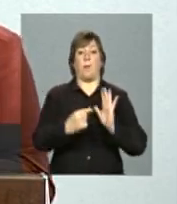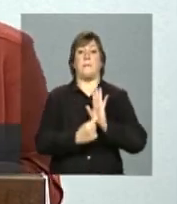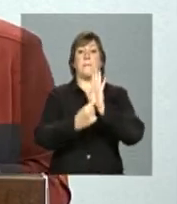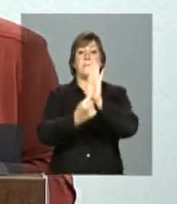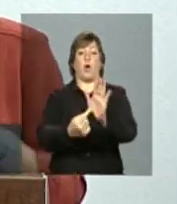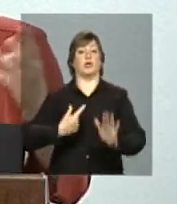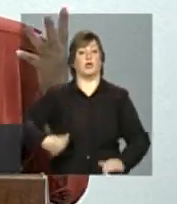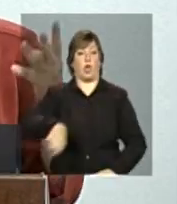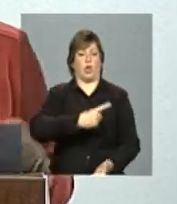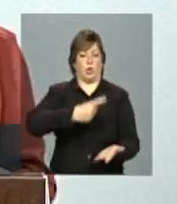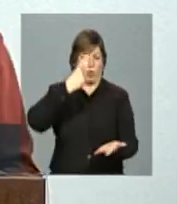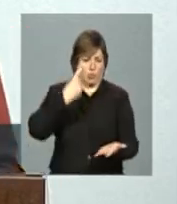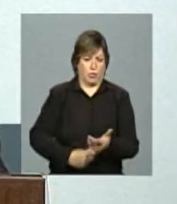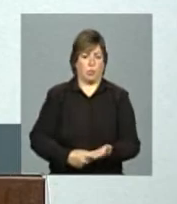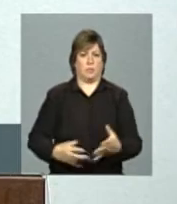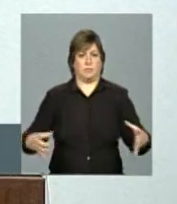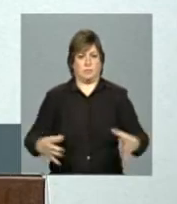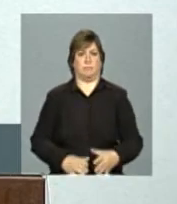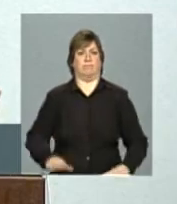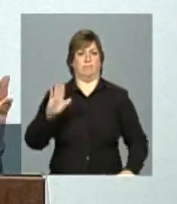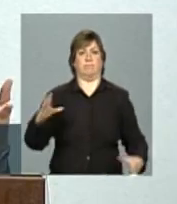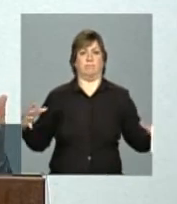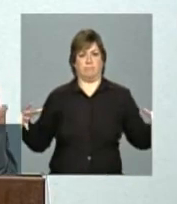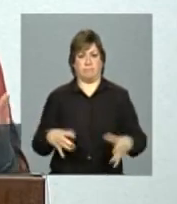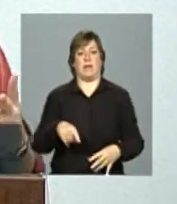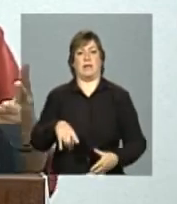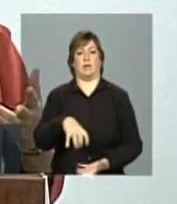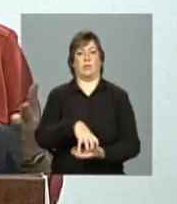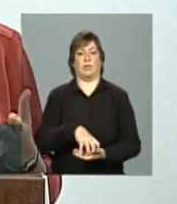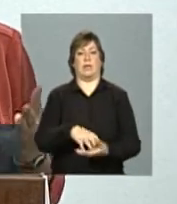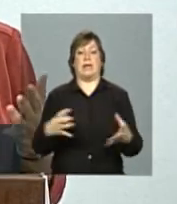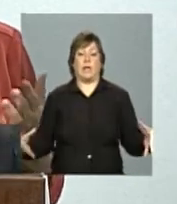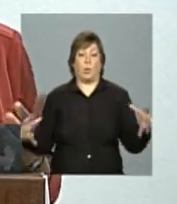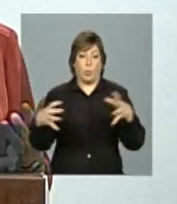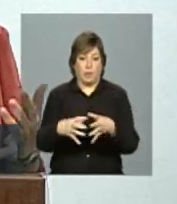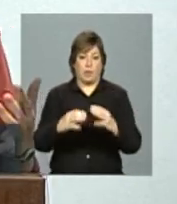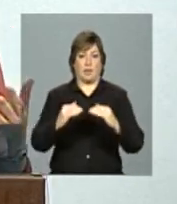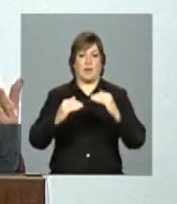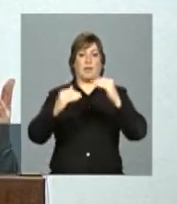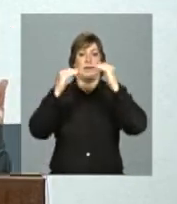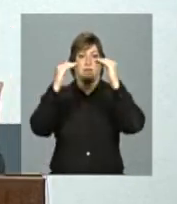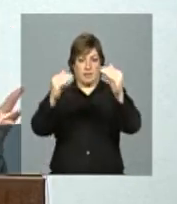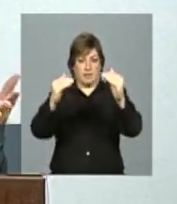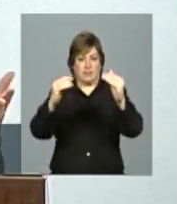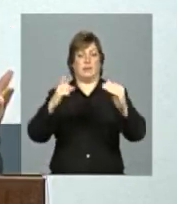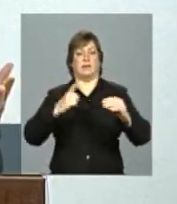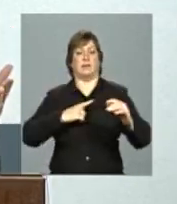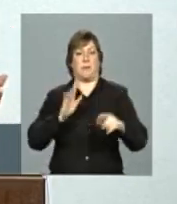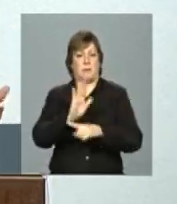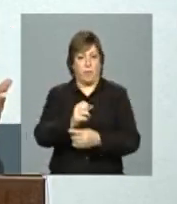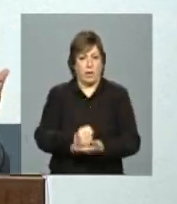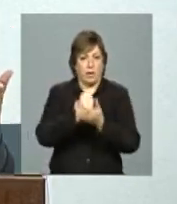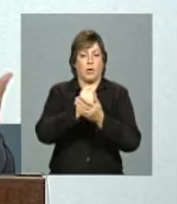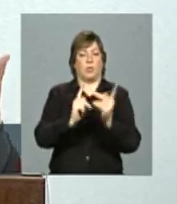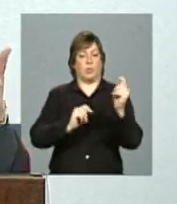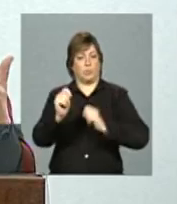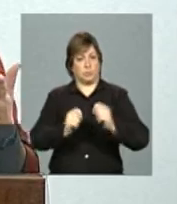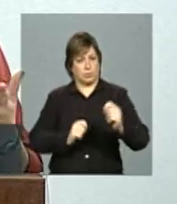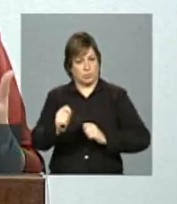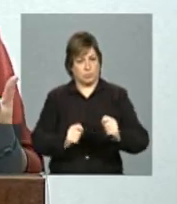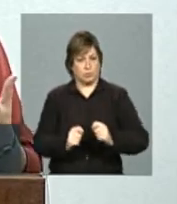comprometimento com essa Tríade incluir crescer proteger e conservar ou conservar